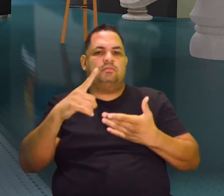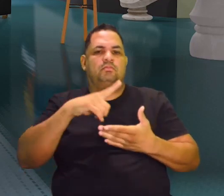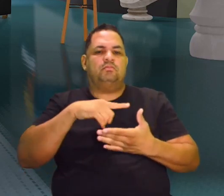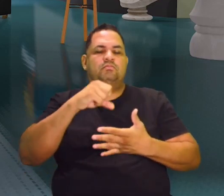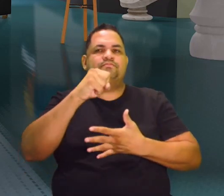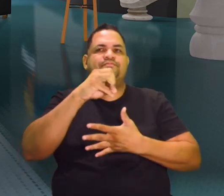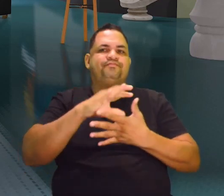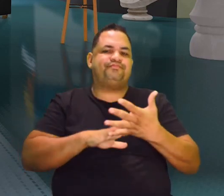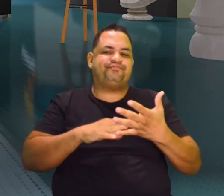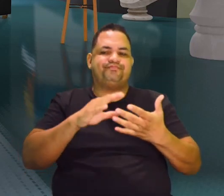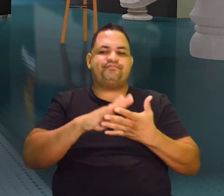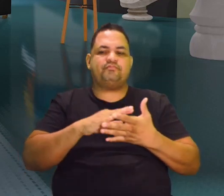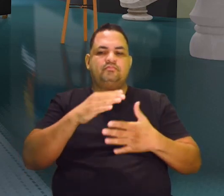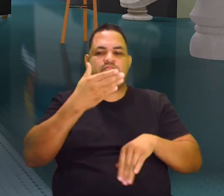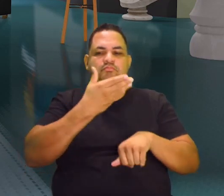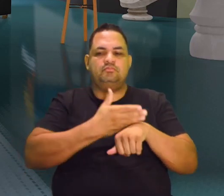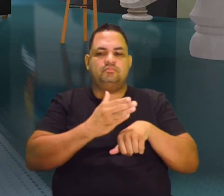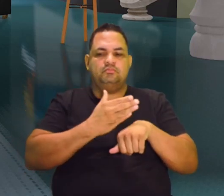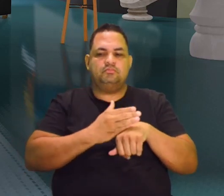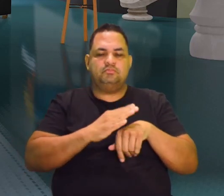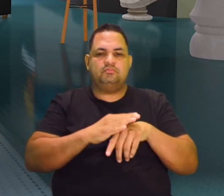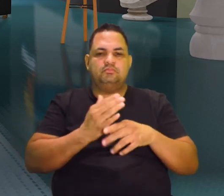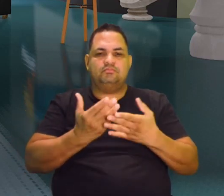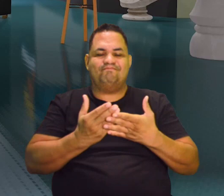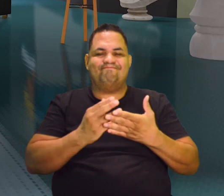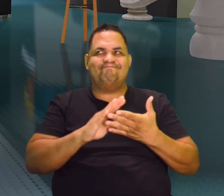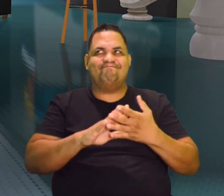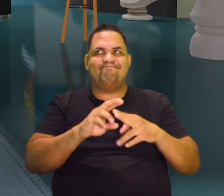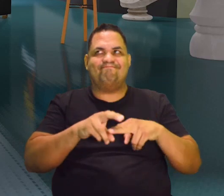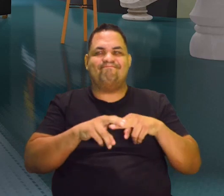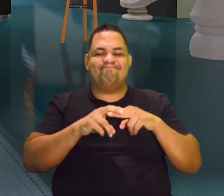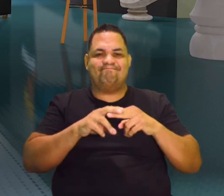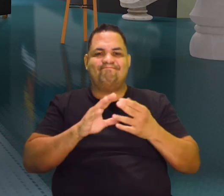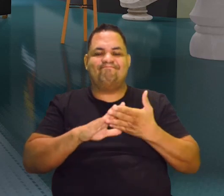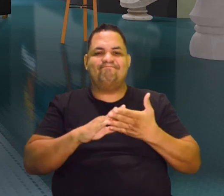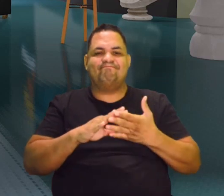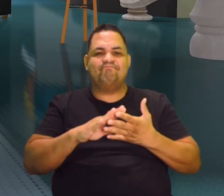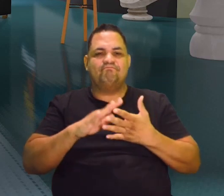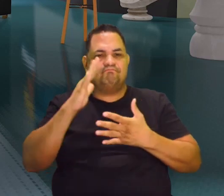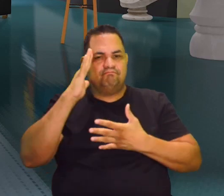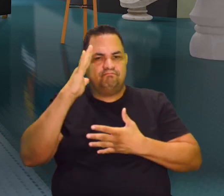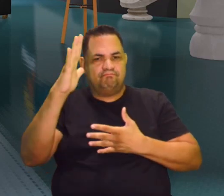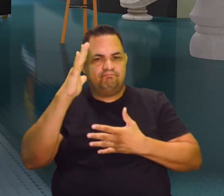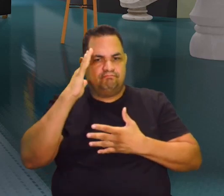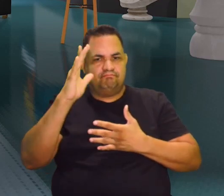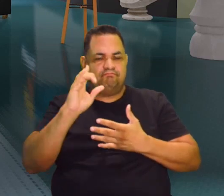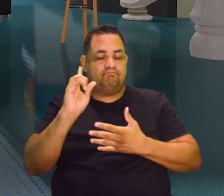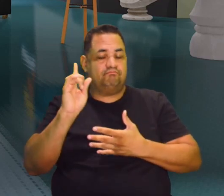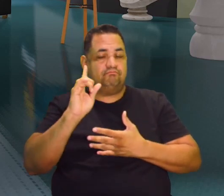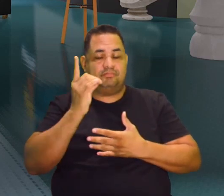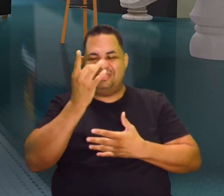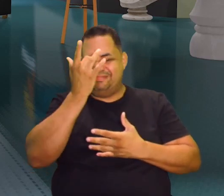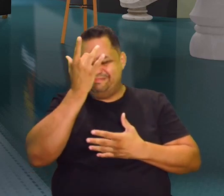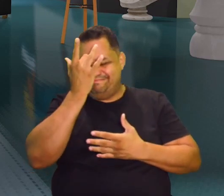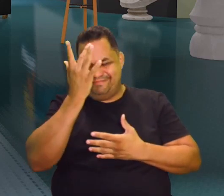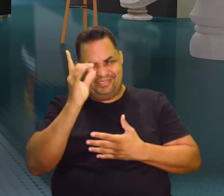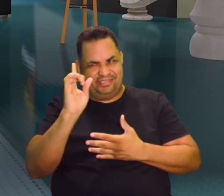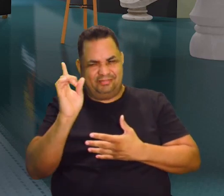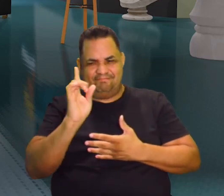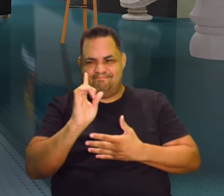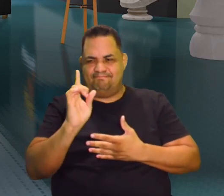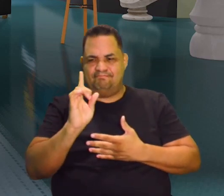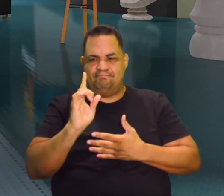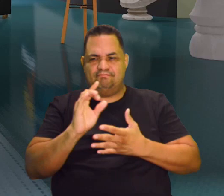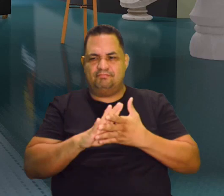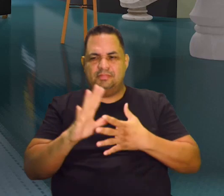atividades práticas, é muito teórico. História da arte é muito teórico. Então, não é fácil assimilar, né,